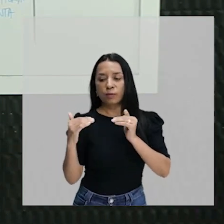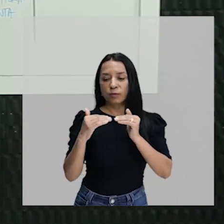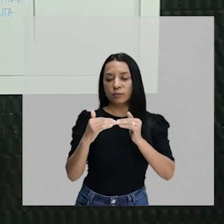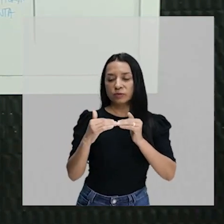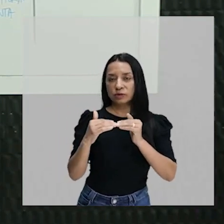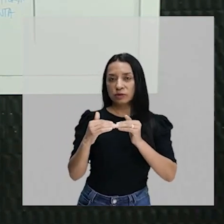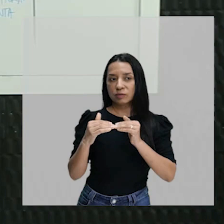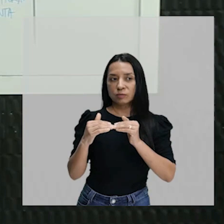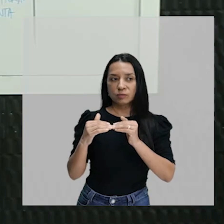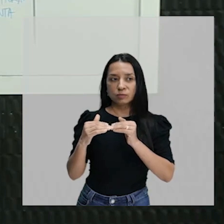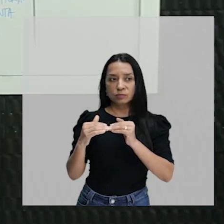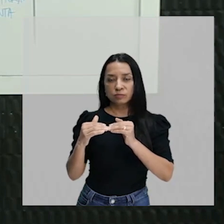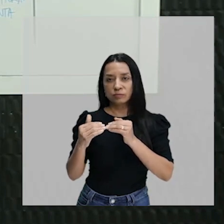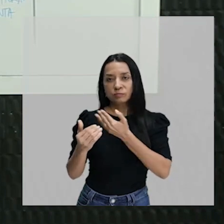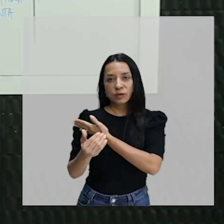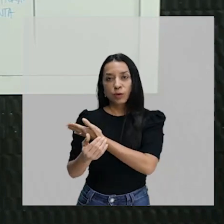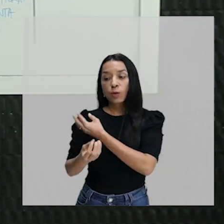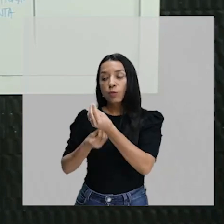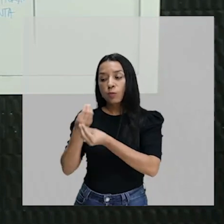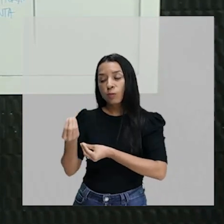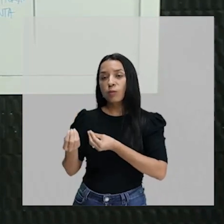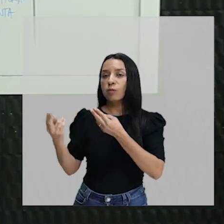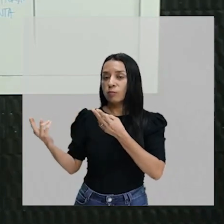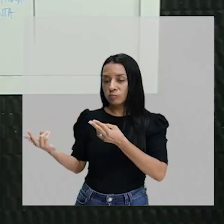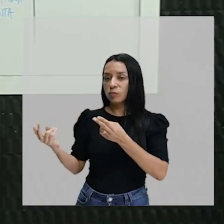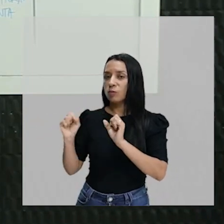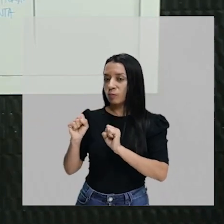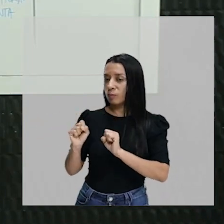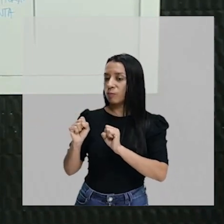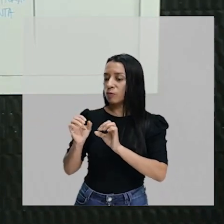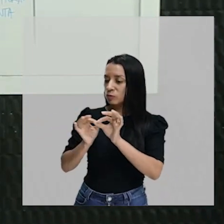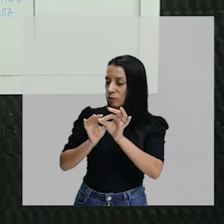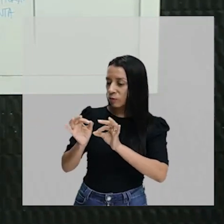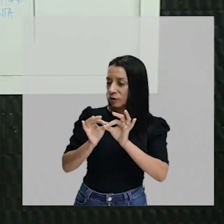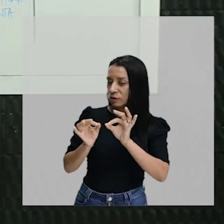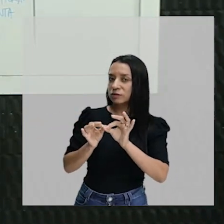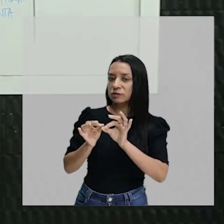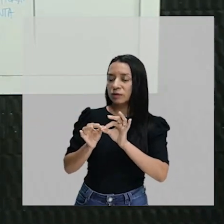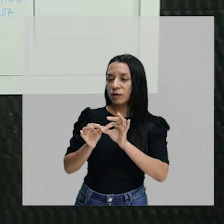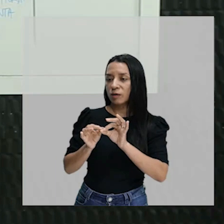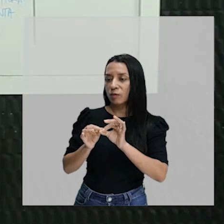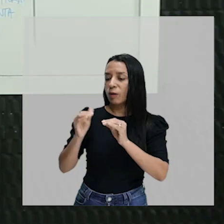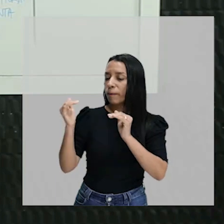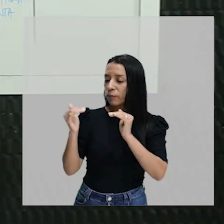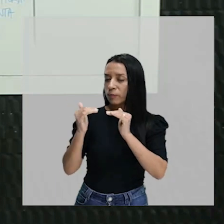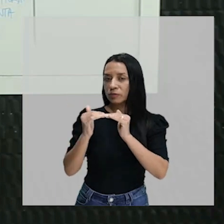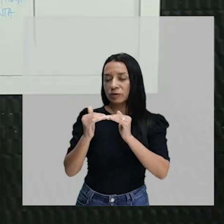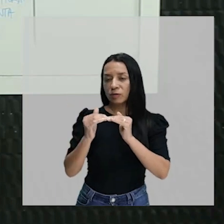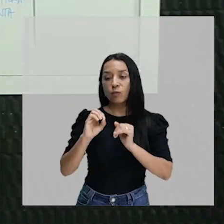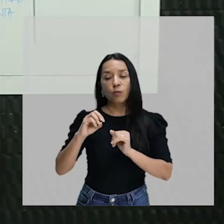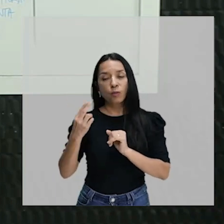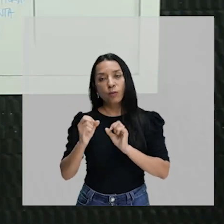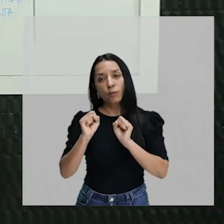jeito que tá aqui você pode arrumar uma proporção ou você pode dizer que está para